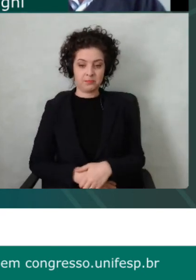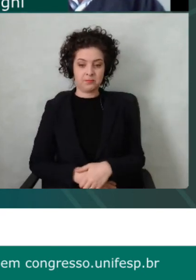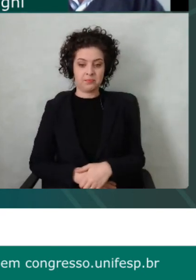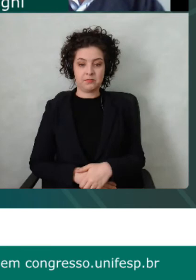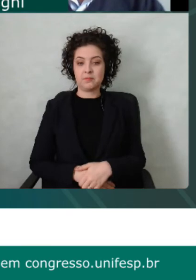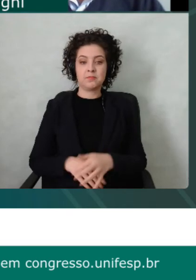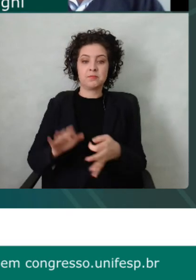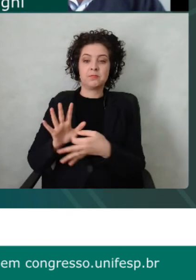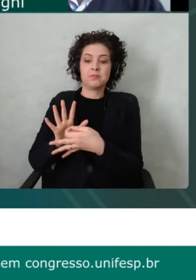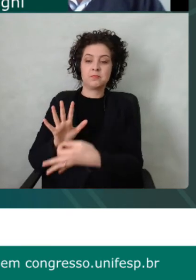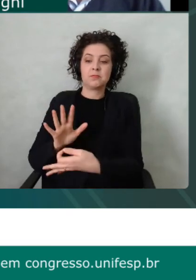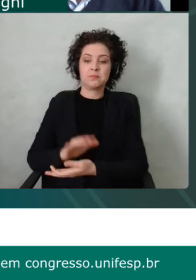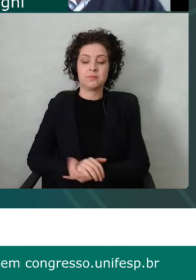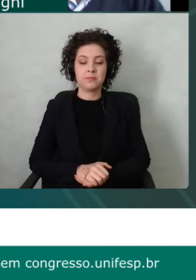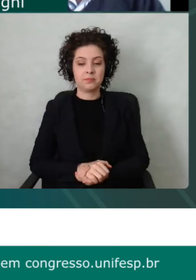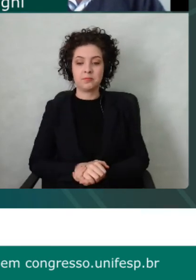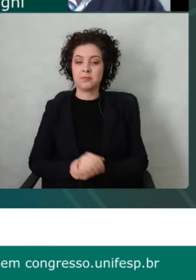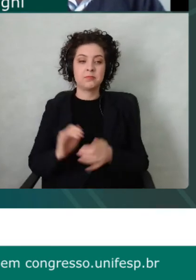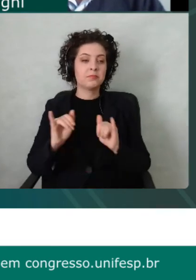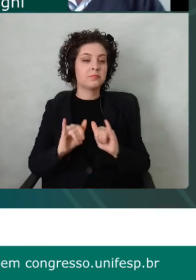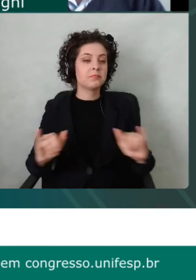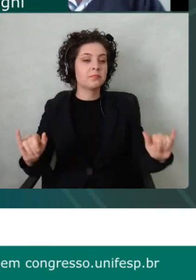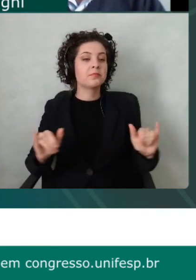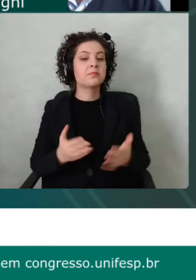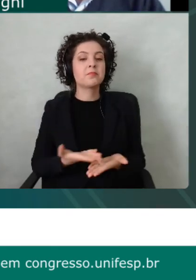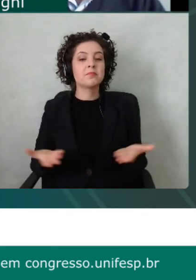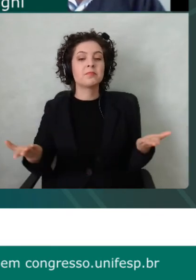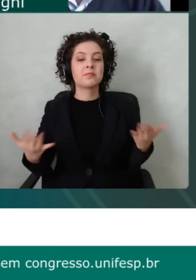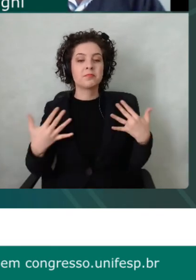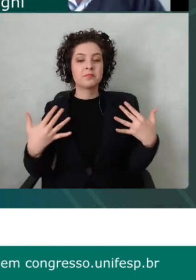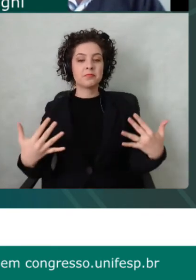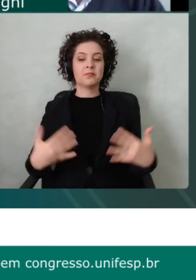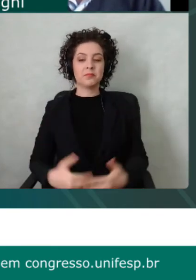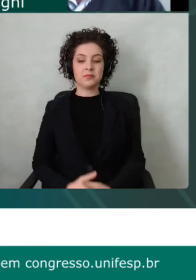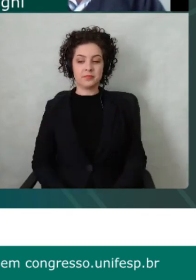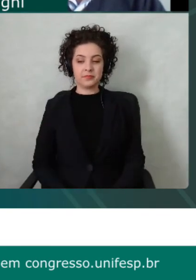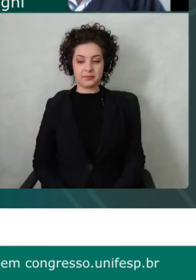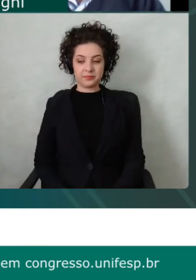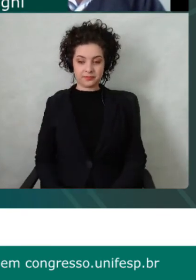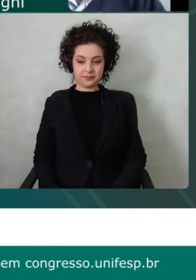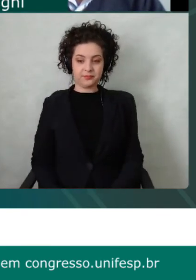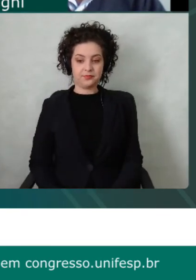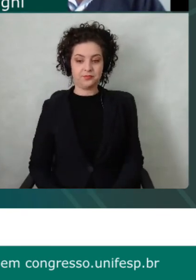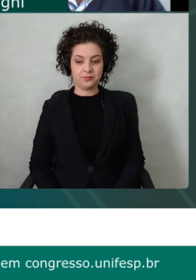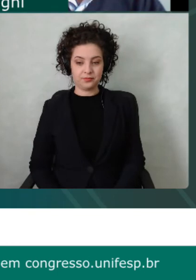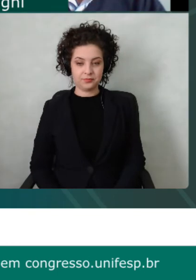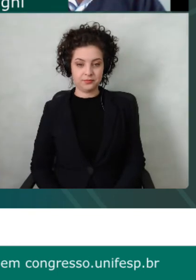para nós aí, para todo esse público que está assistindo, nem todos os profissionais de saúde?